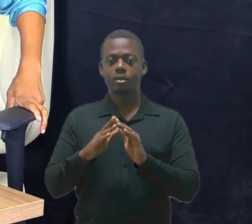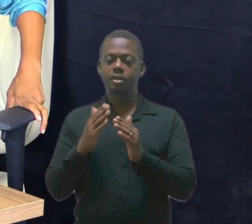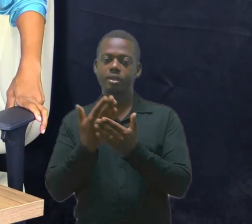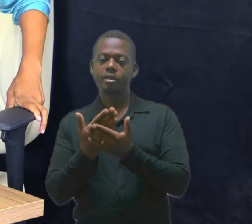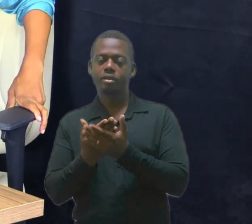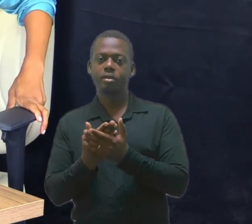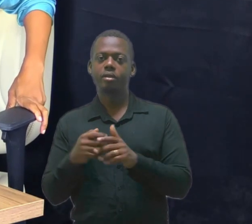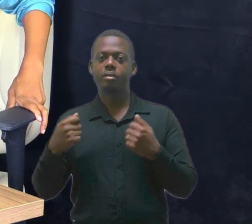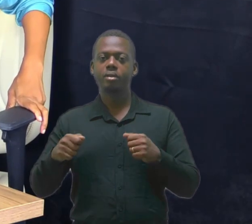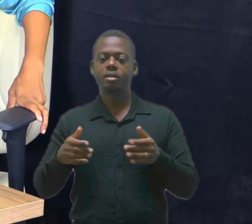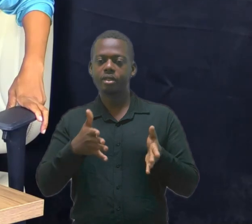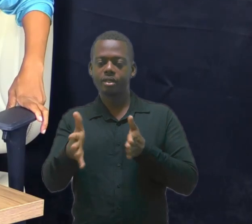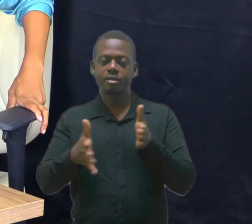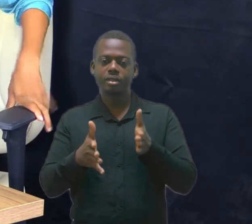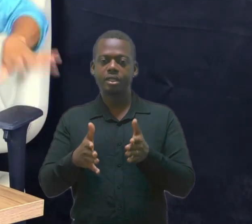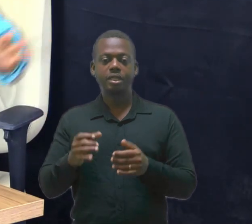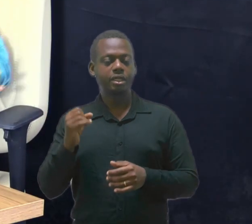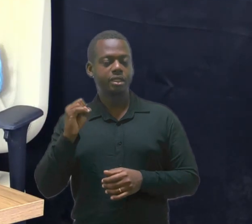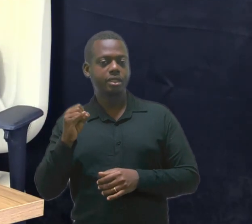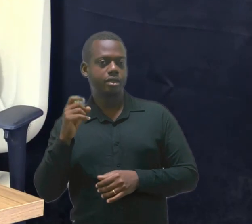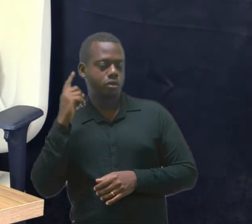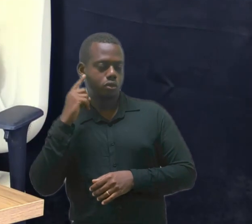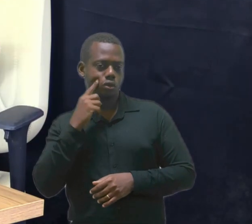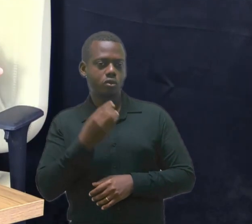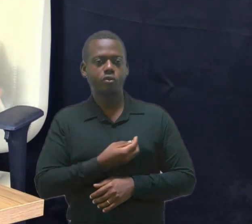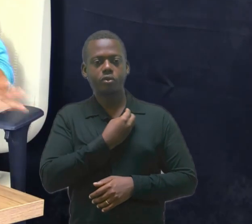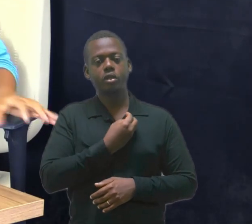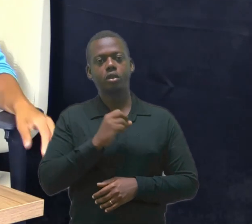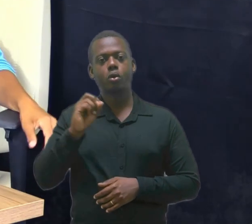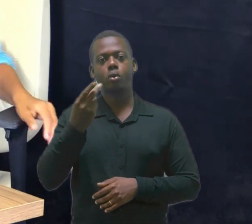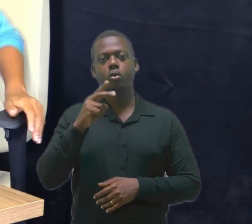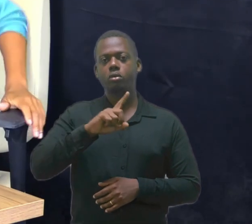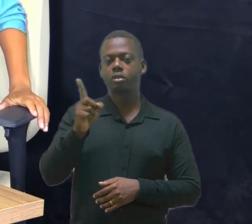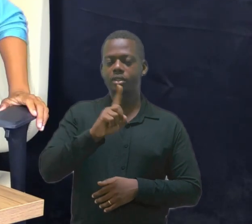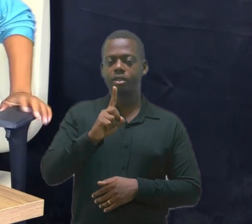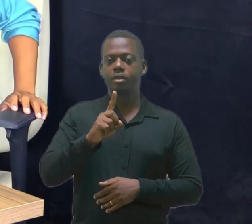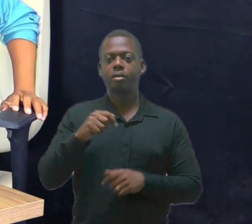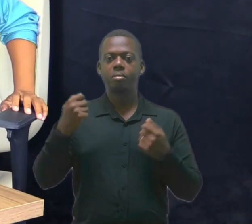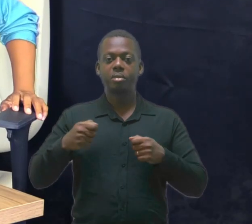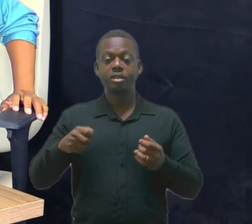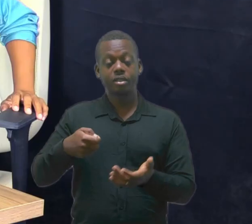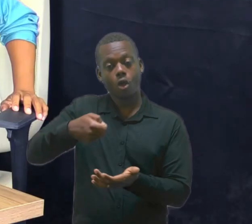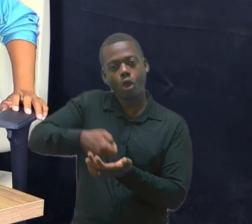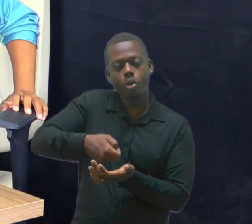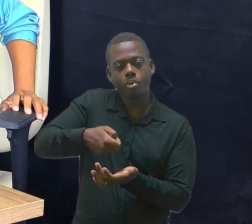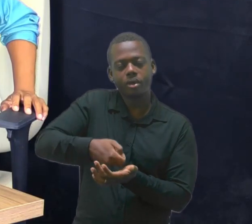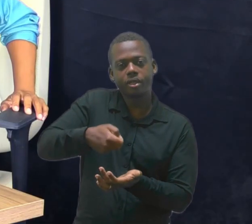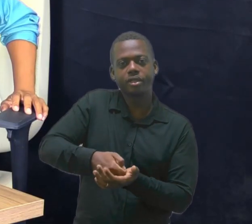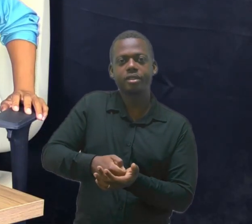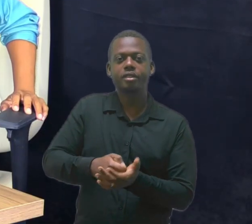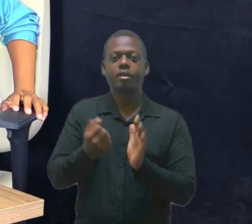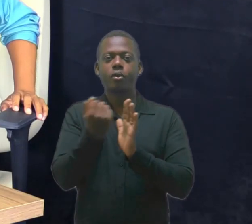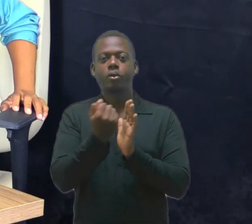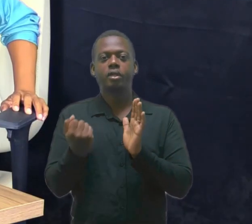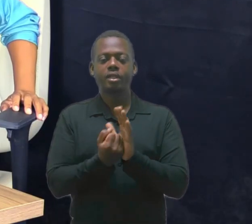projeto cultural tinha que ter a acessibilidade. Então, independente de ter surdo ou não, porque às vezes existe isso assim, a pessoa fala assim, só vou contratar o intérprete se tiver surdo, não.